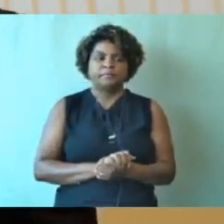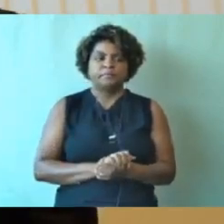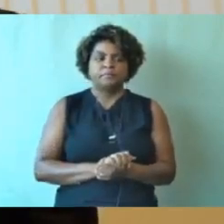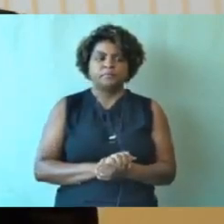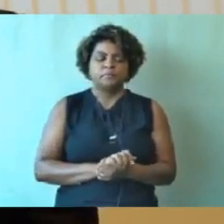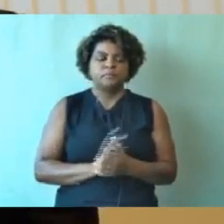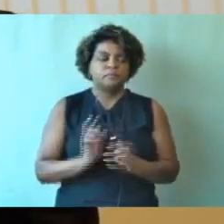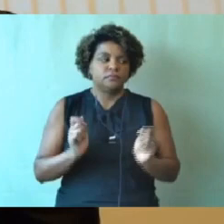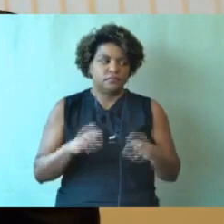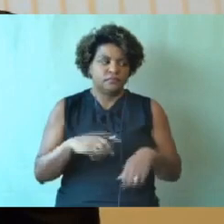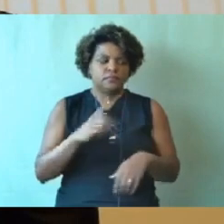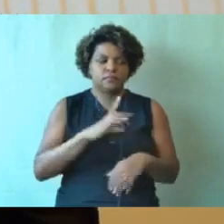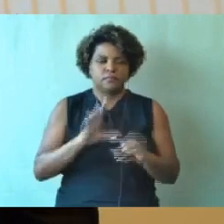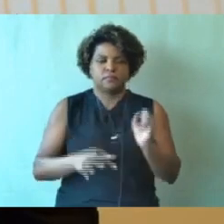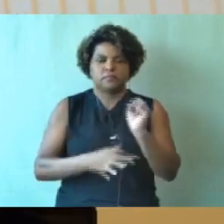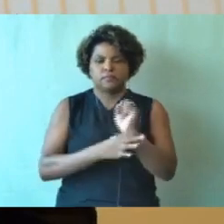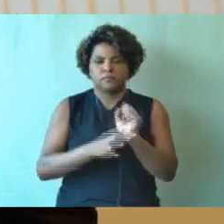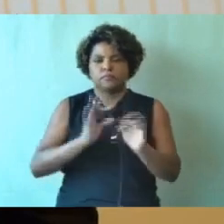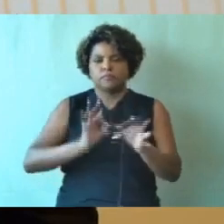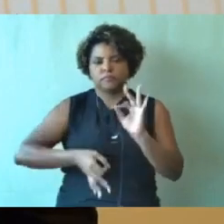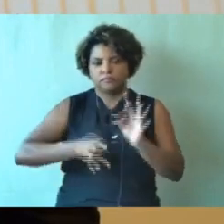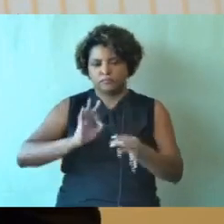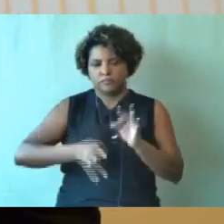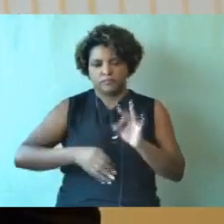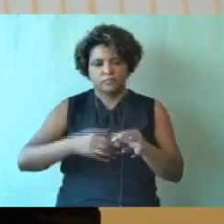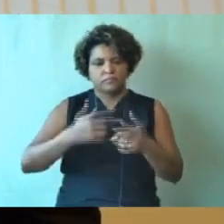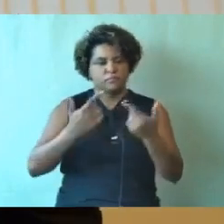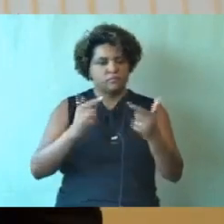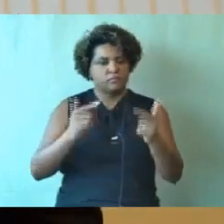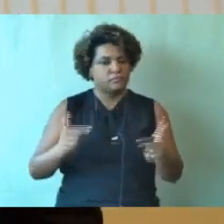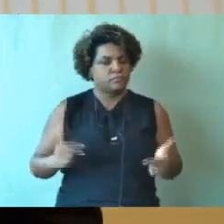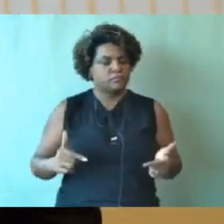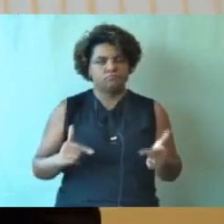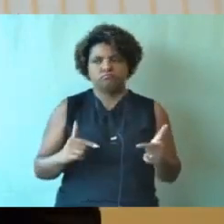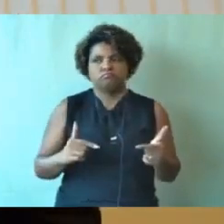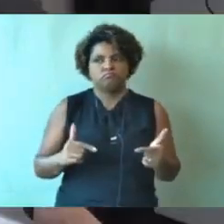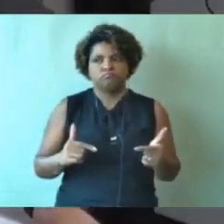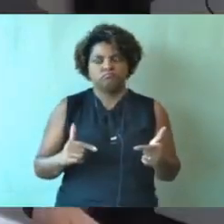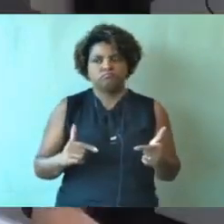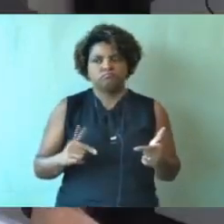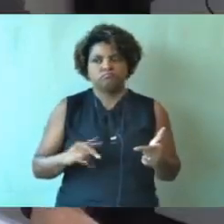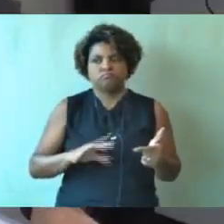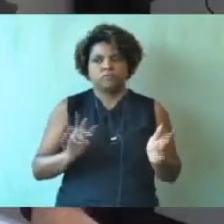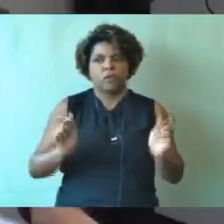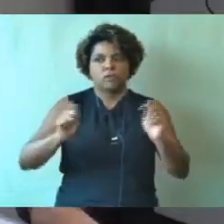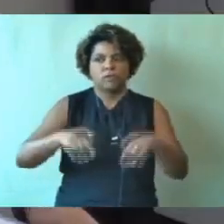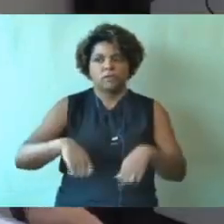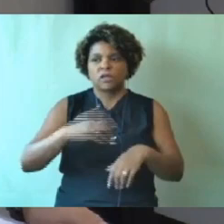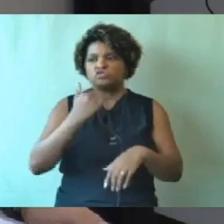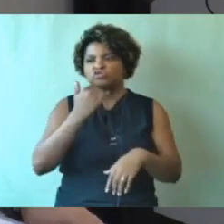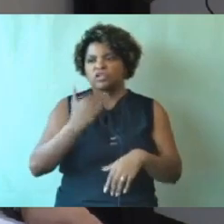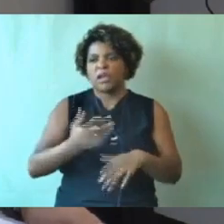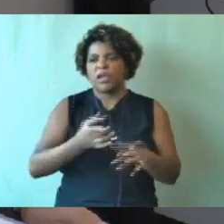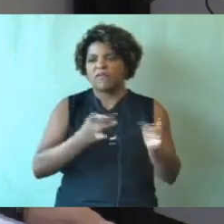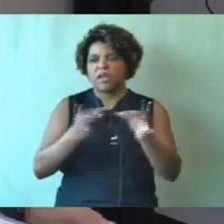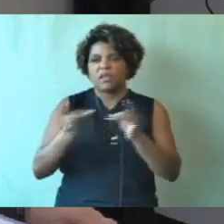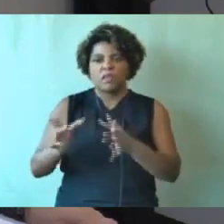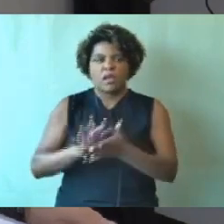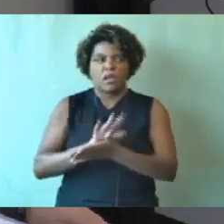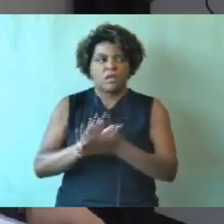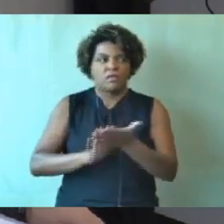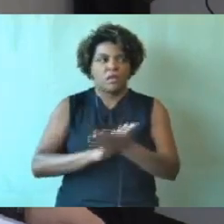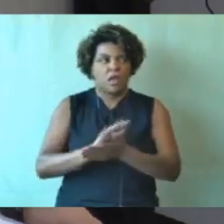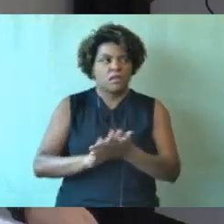vamos ter crédito, senão não tem a menor chance de ninguém vender nada para a gente. Tá, então, tá certo? Então o subsídio viabilizou as empresas terem